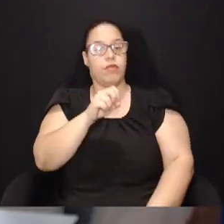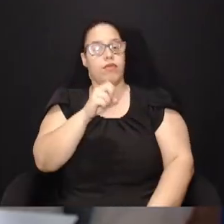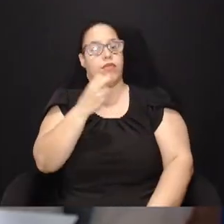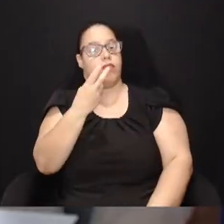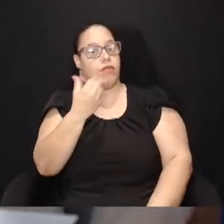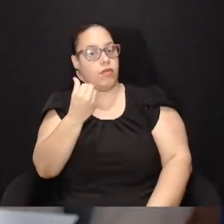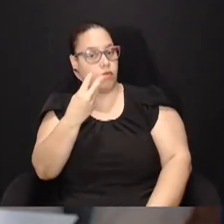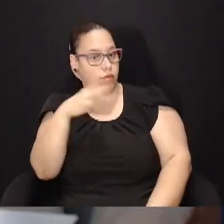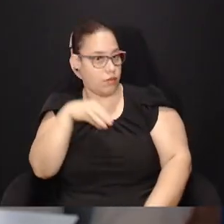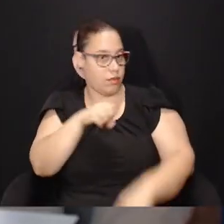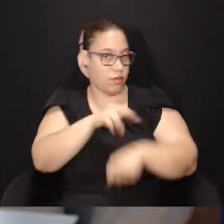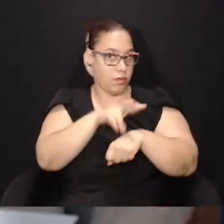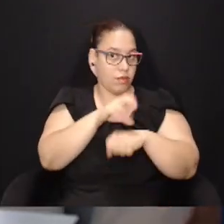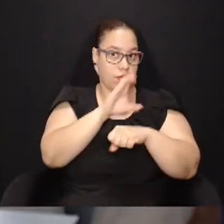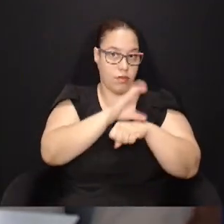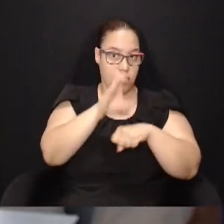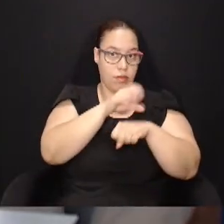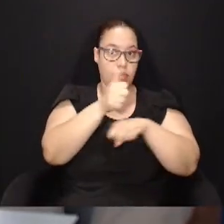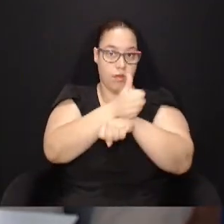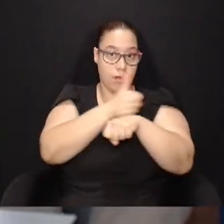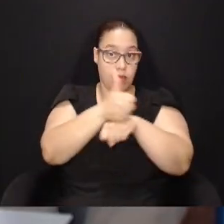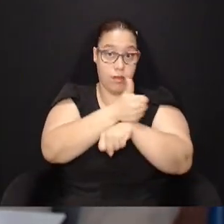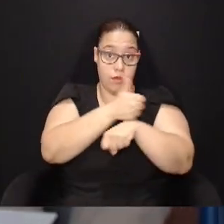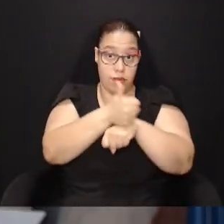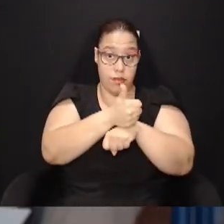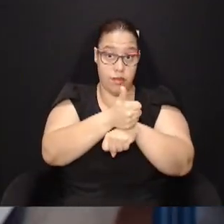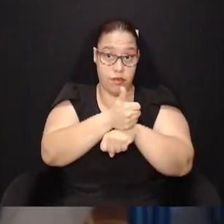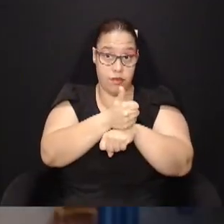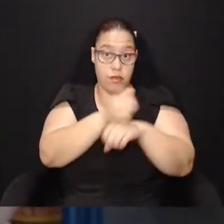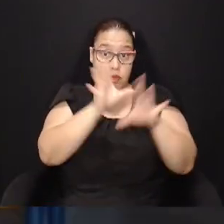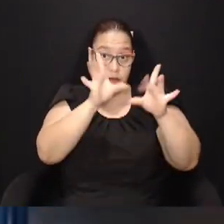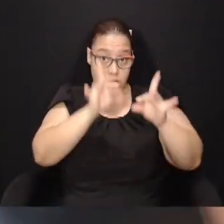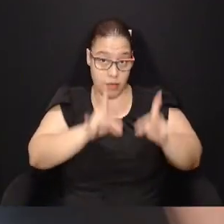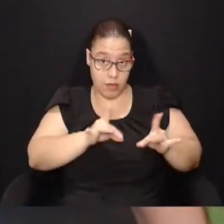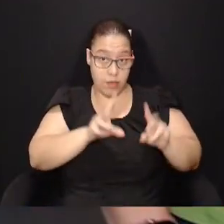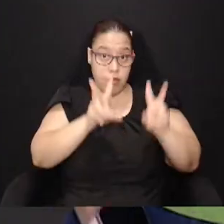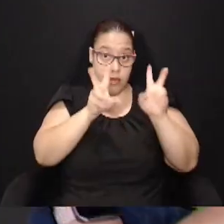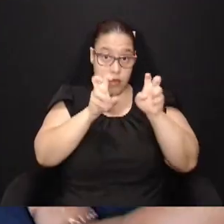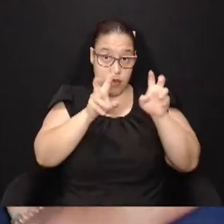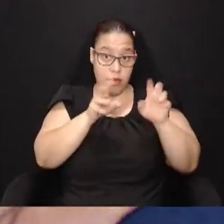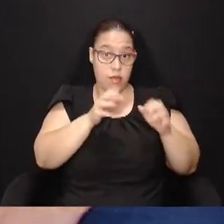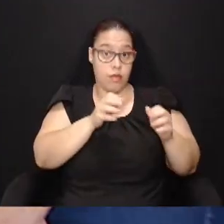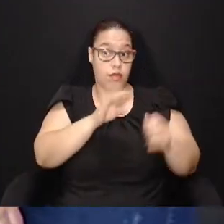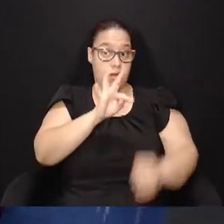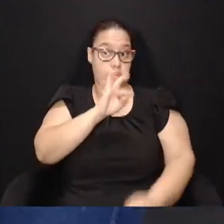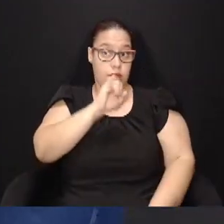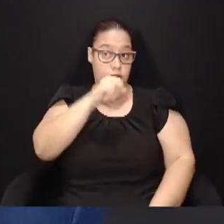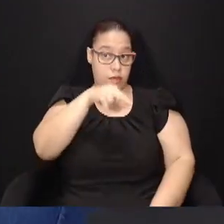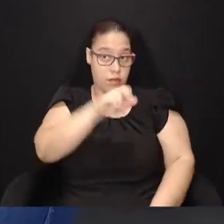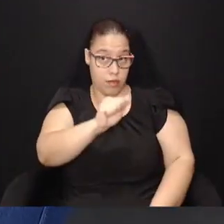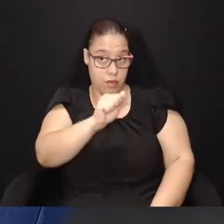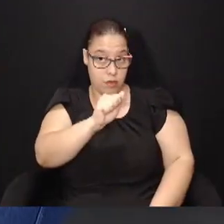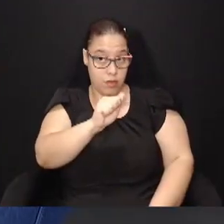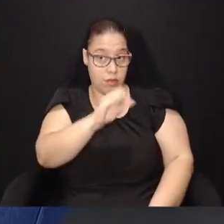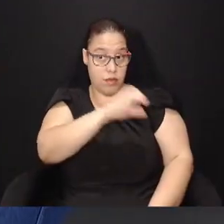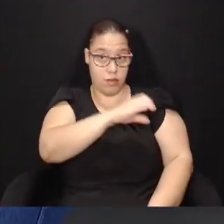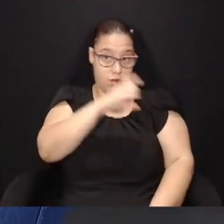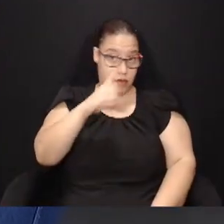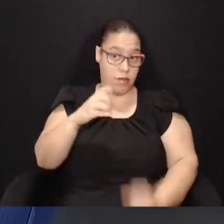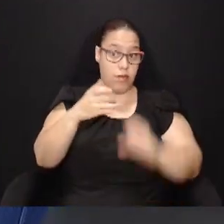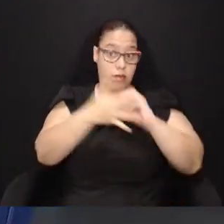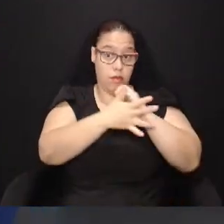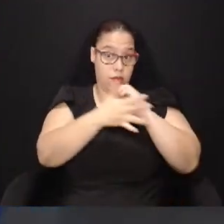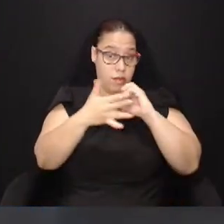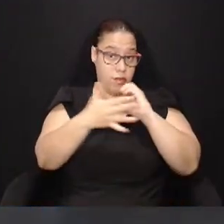cursos profissionalizantes. E para explicar melhor sobre essas vagas, está aqui do meu lado a Tainá Ujimori, que é a coordenadora do Seprocamp, que vai explicar melhor